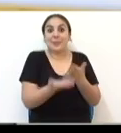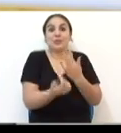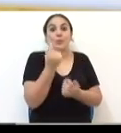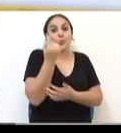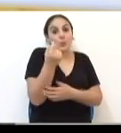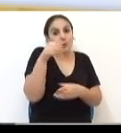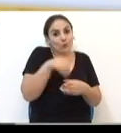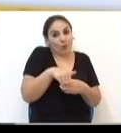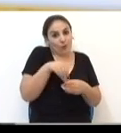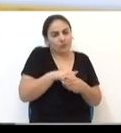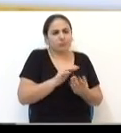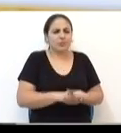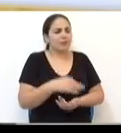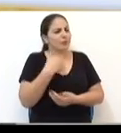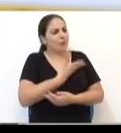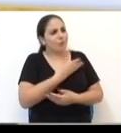gente...